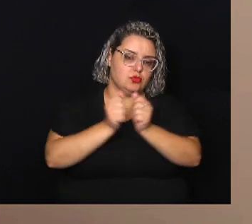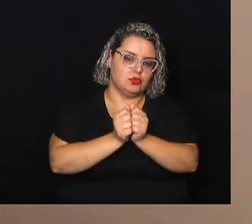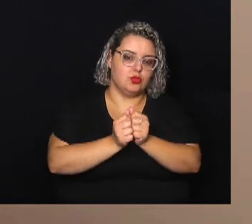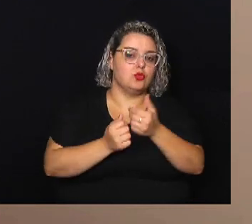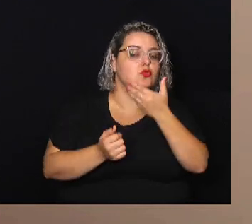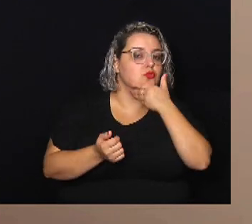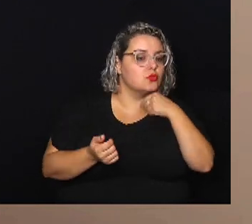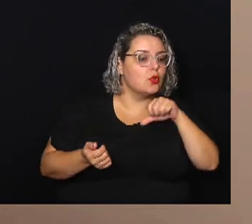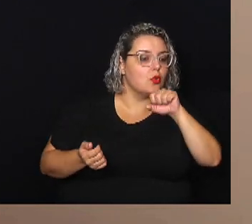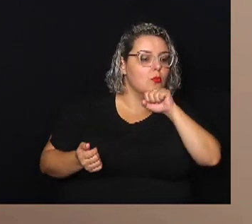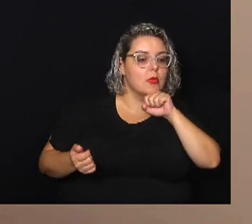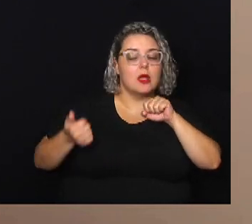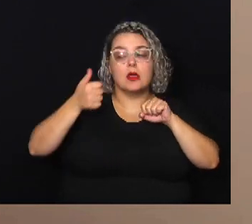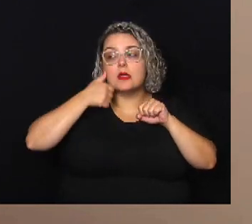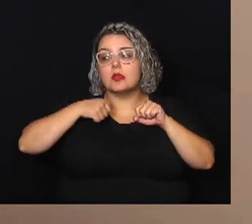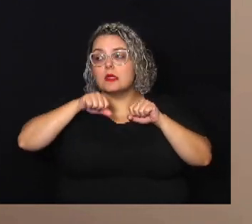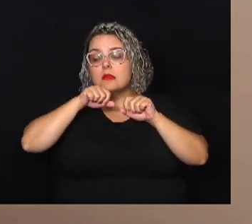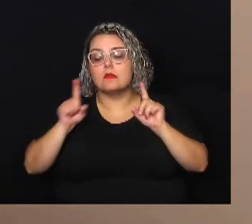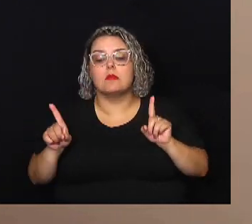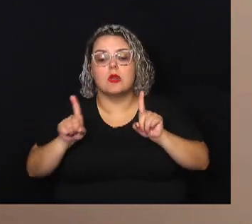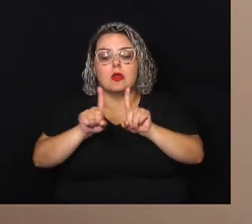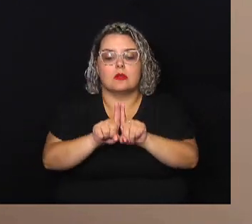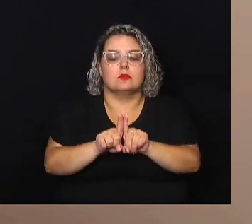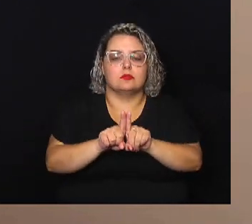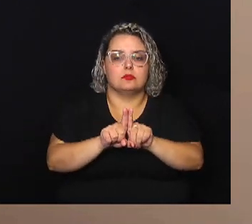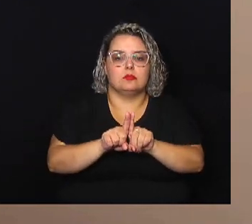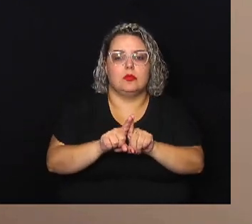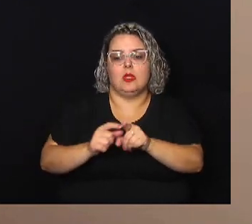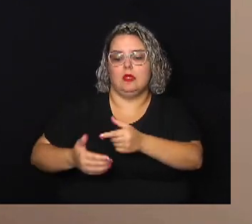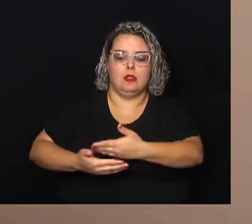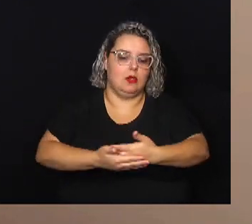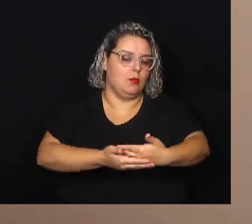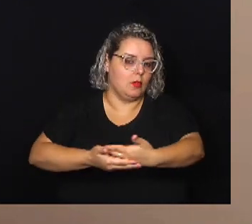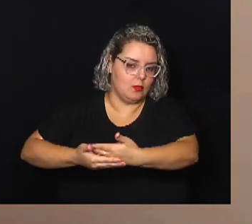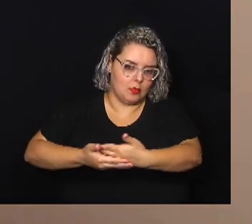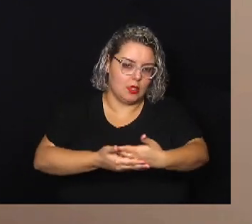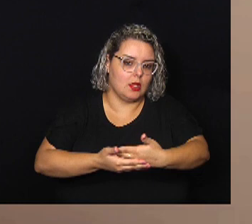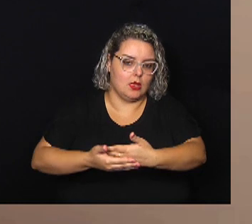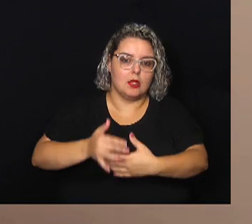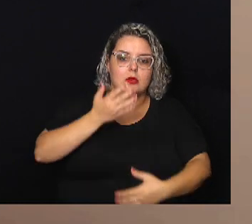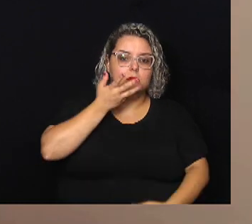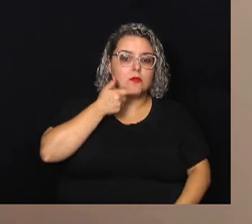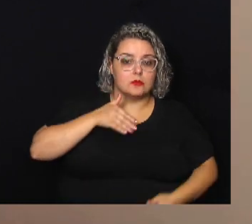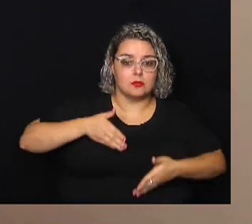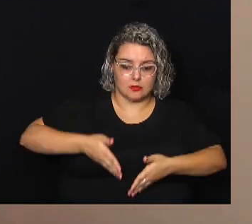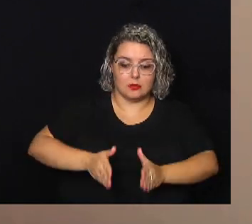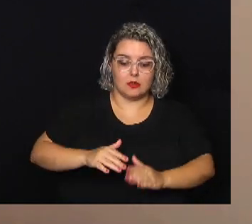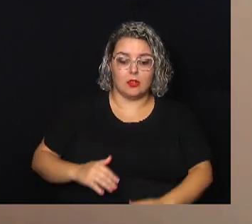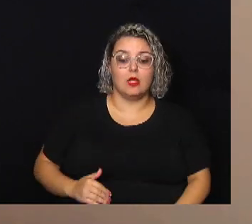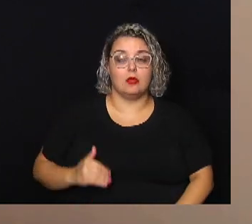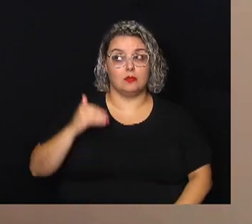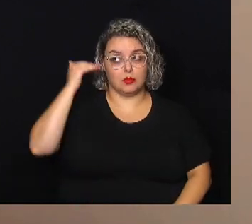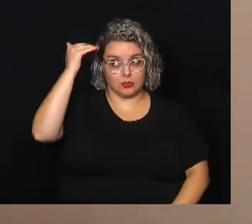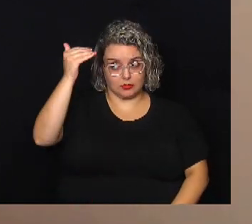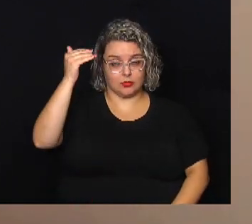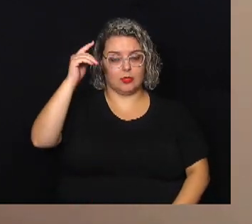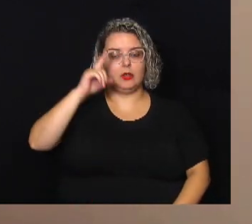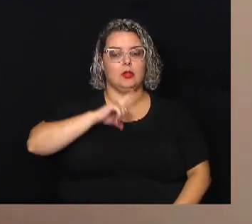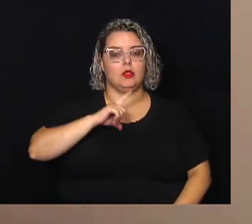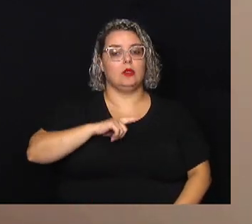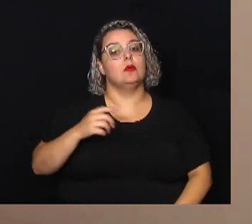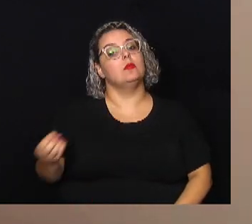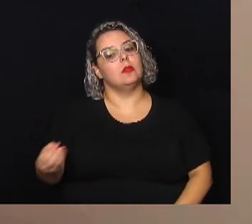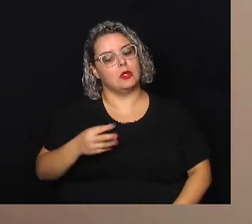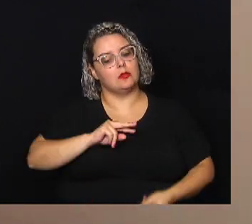pode fazer com que o paciente, o bebê, o neném, a criança que nasce, o adulto, venha com uma nova